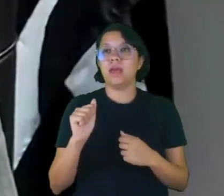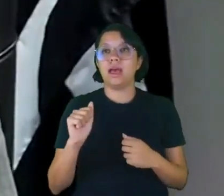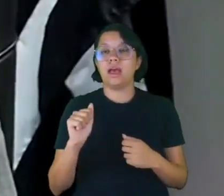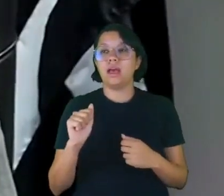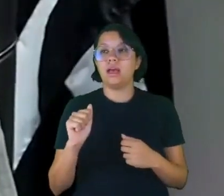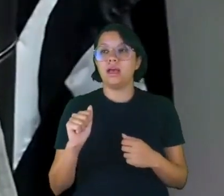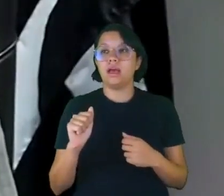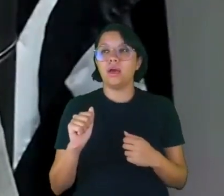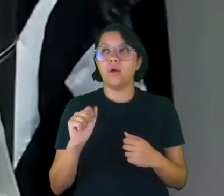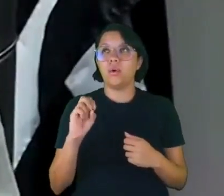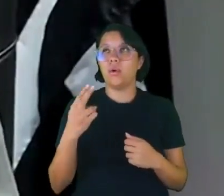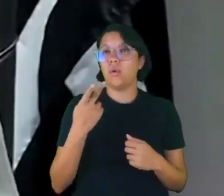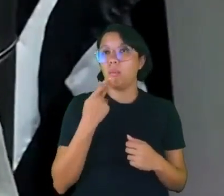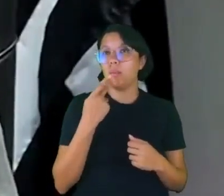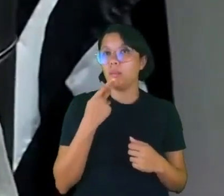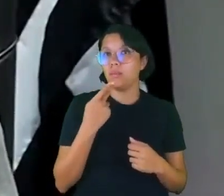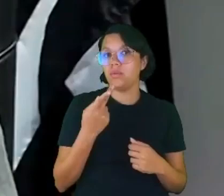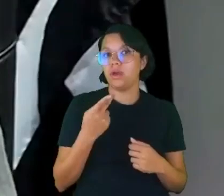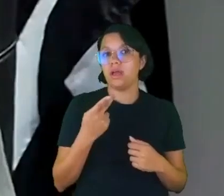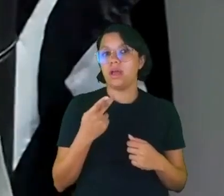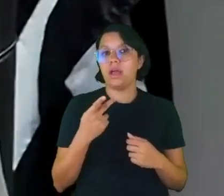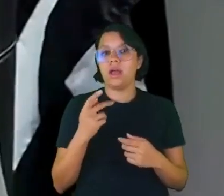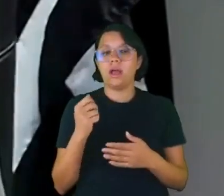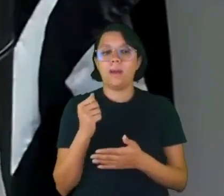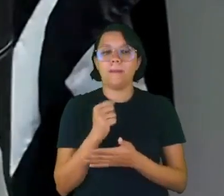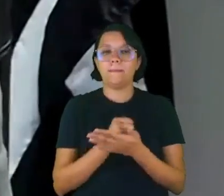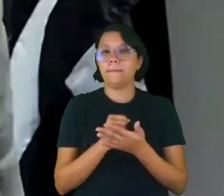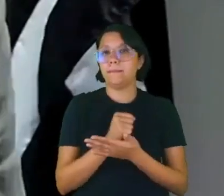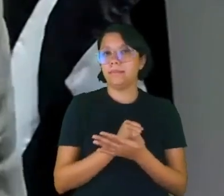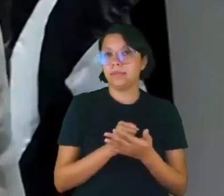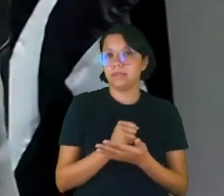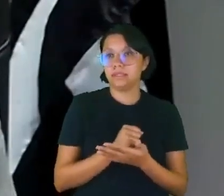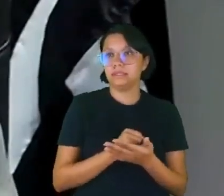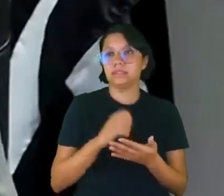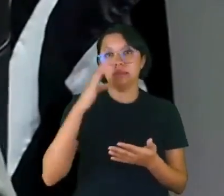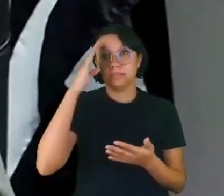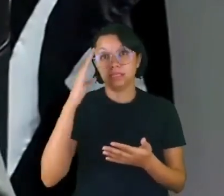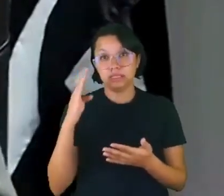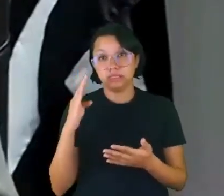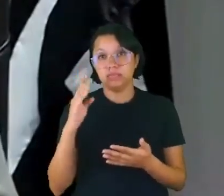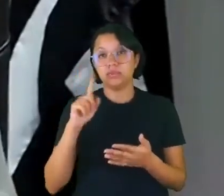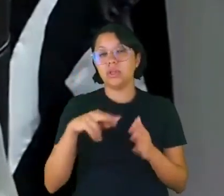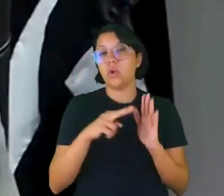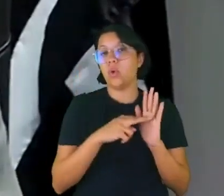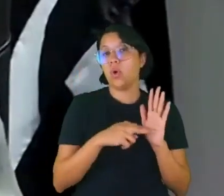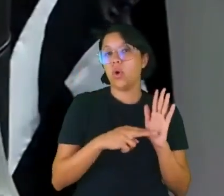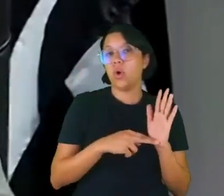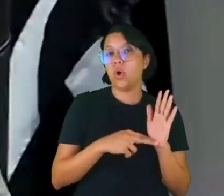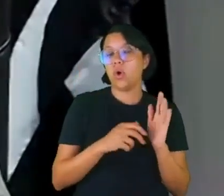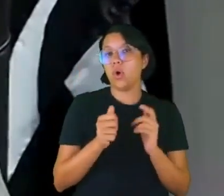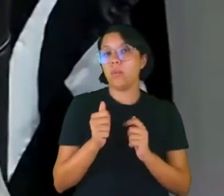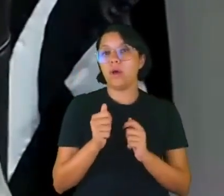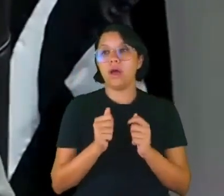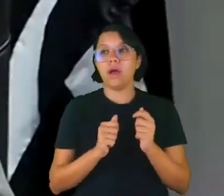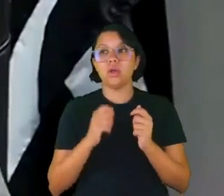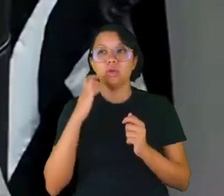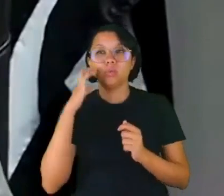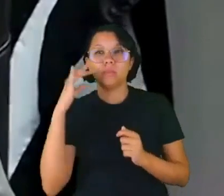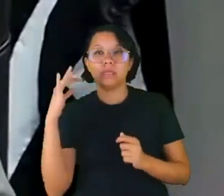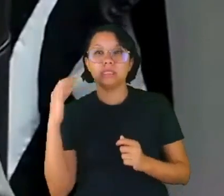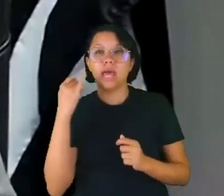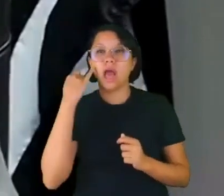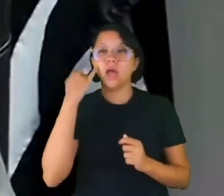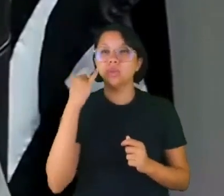dizer, tratamos com princípios que são, vamos dizer, que são normas programáticas e normas do imaginário,